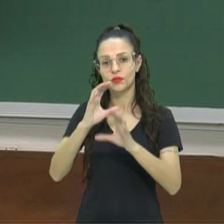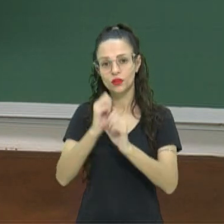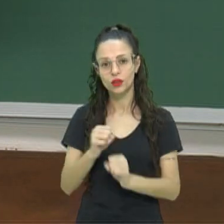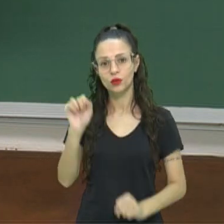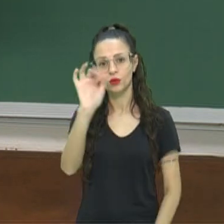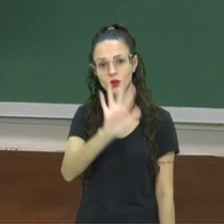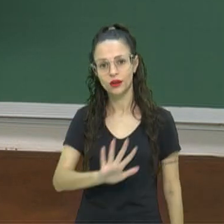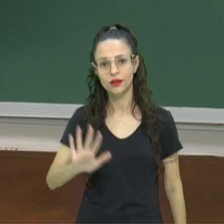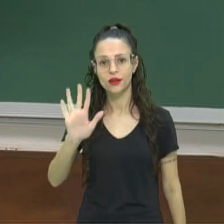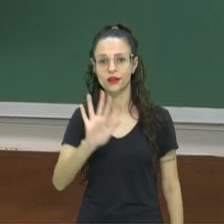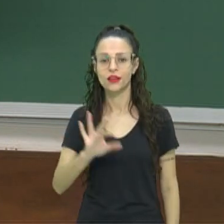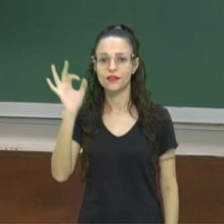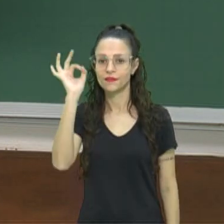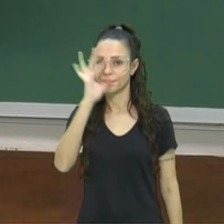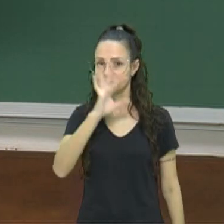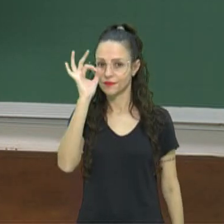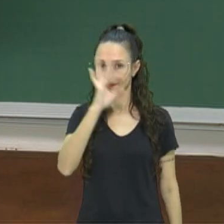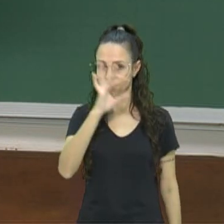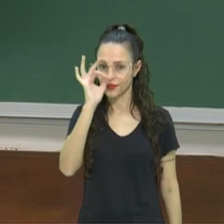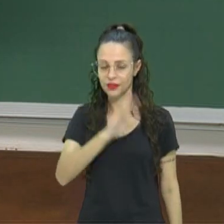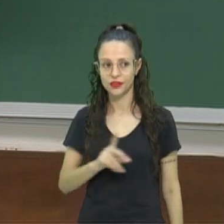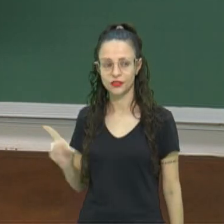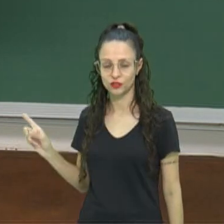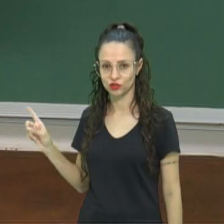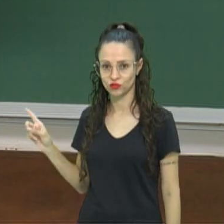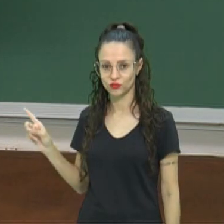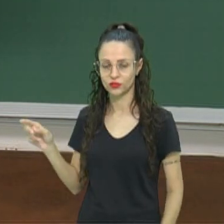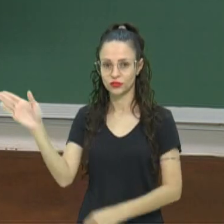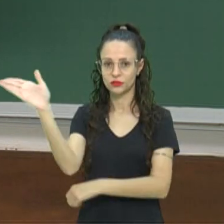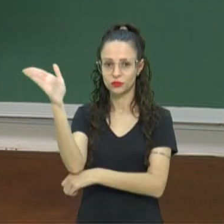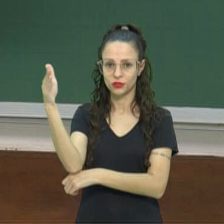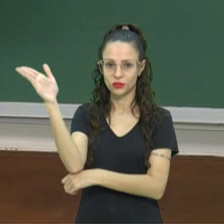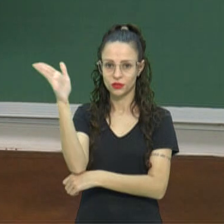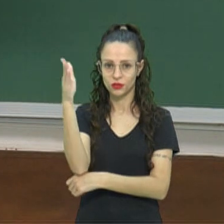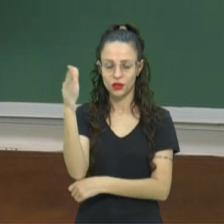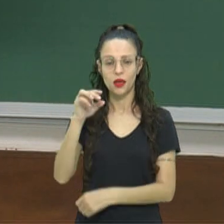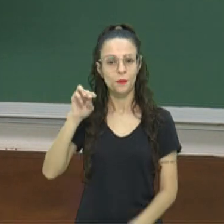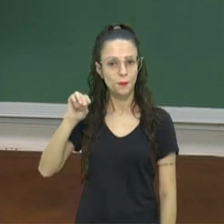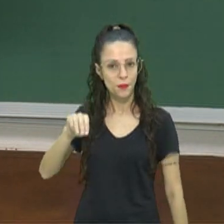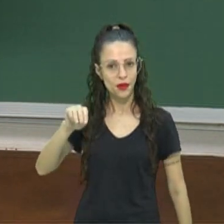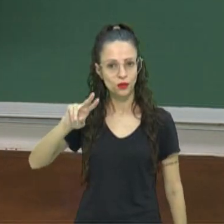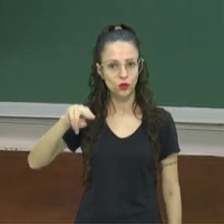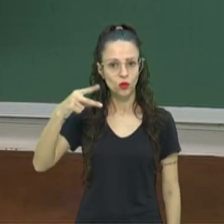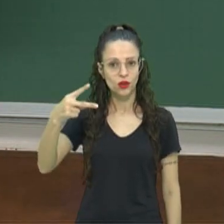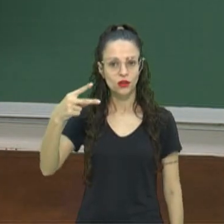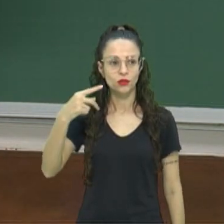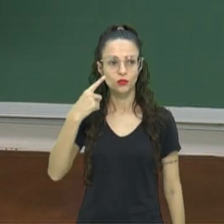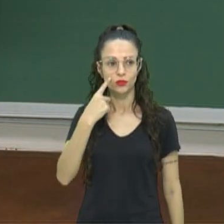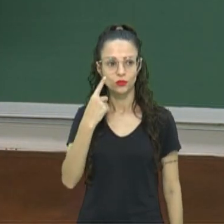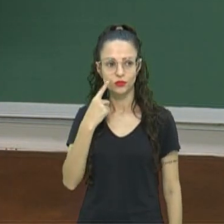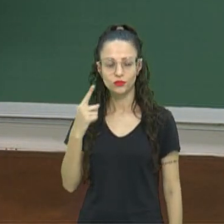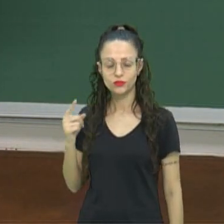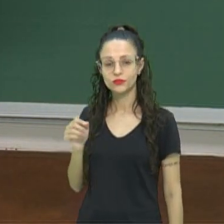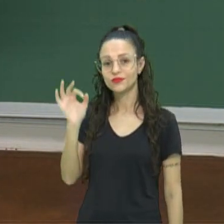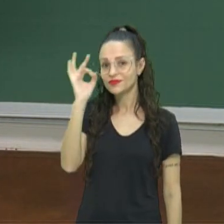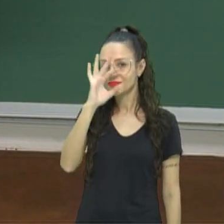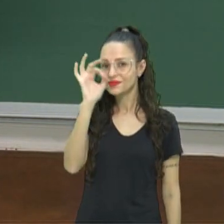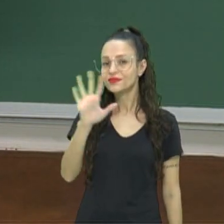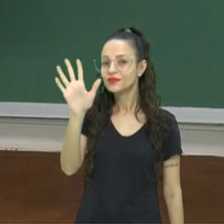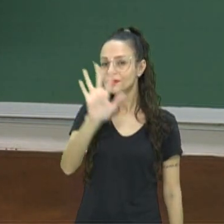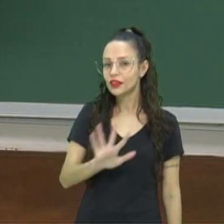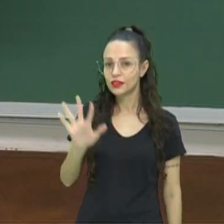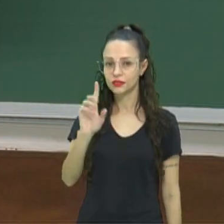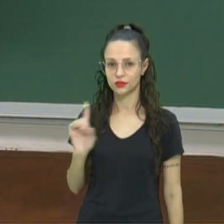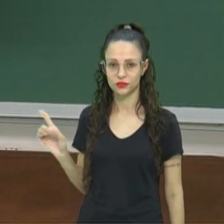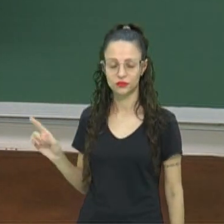a parte verde, que é visível nessa bandeira, em metros quadrados. Ou seja, essa parte verde aqui,